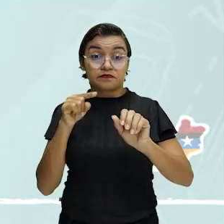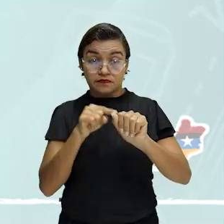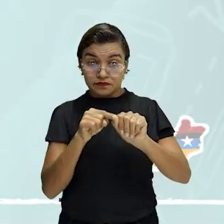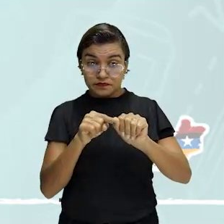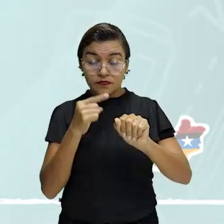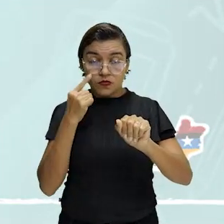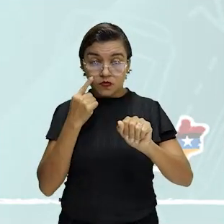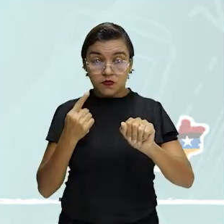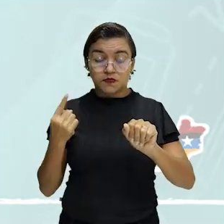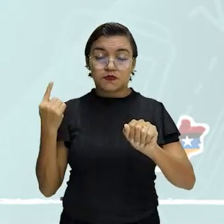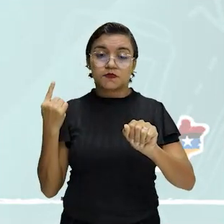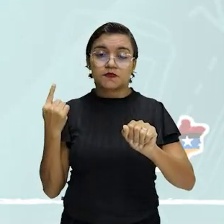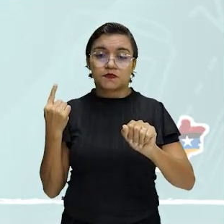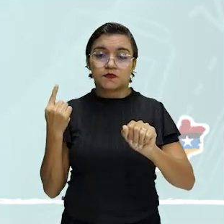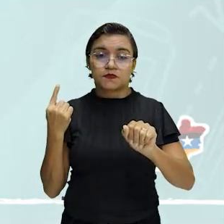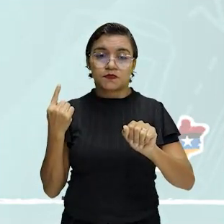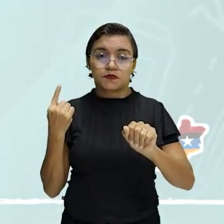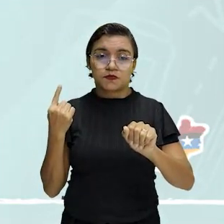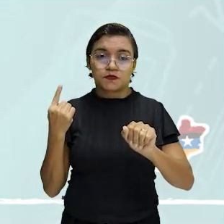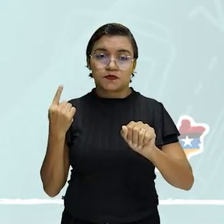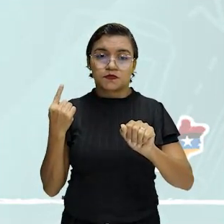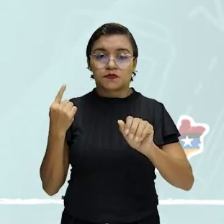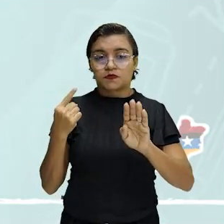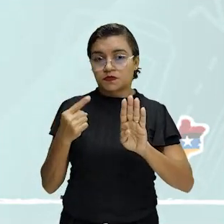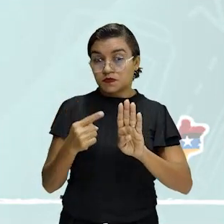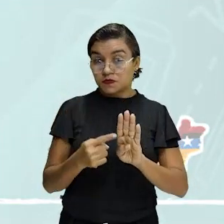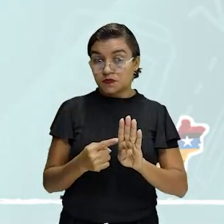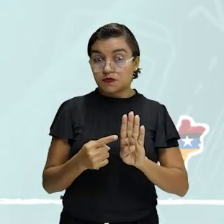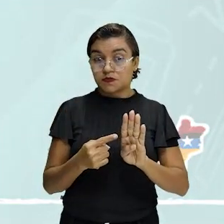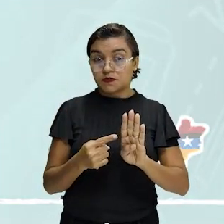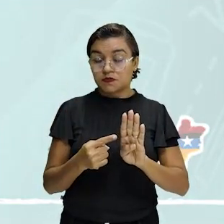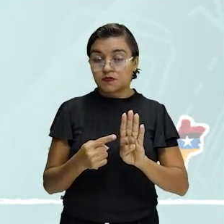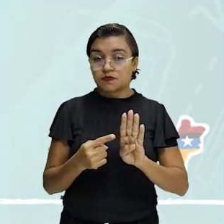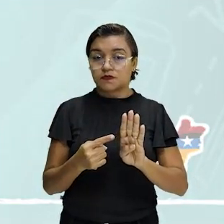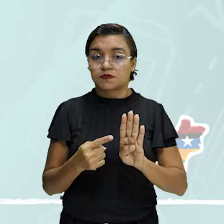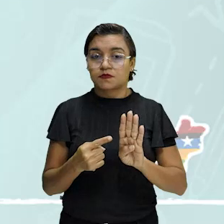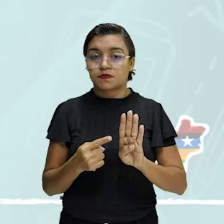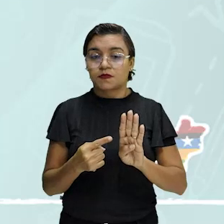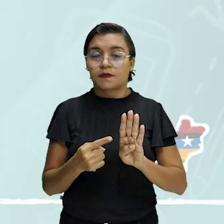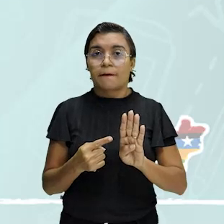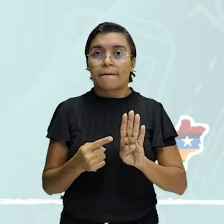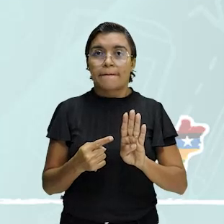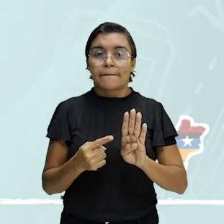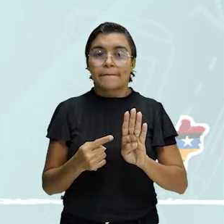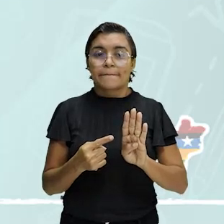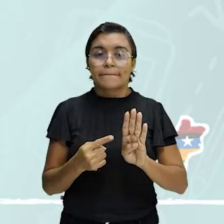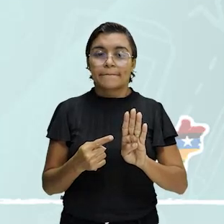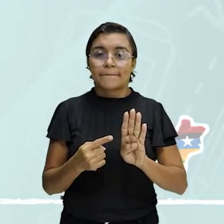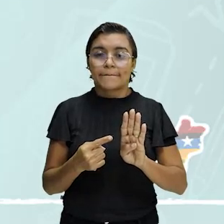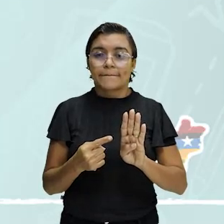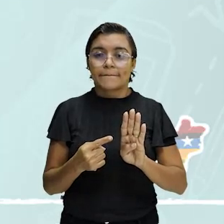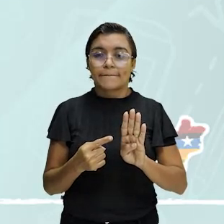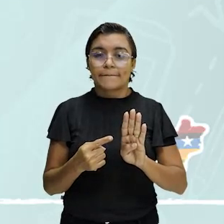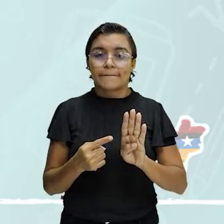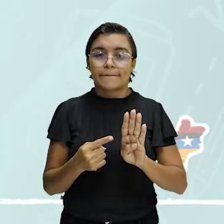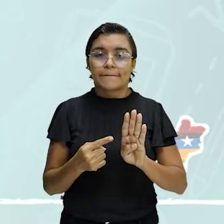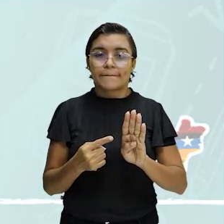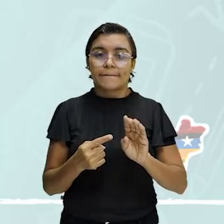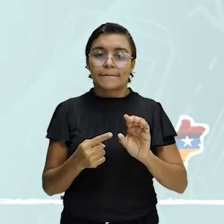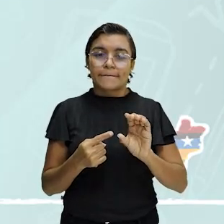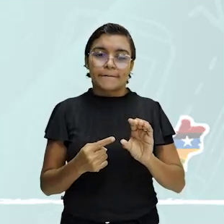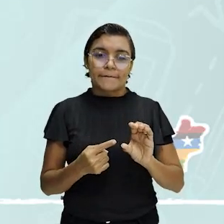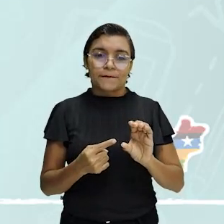padrão oficial de redação e envio de currículos. Letra B, indicar um modelo de currículo para pleitear uma vaga de